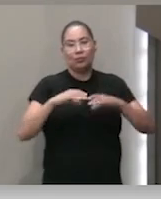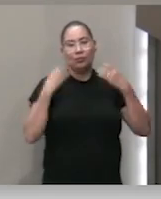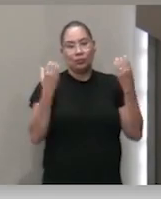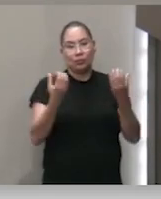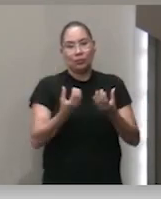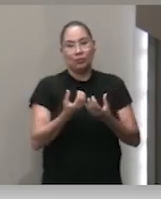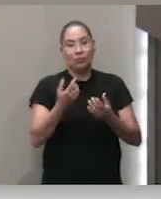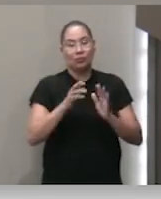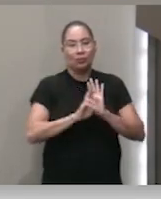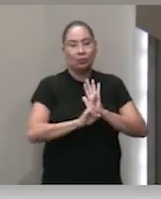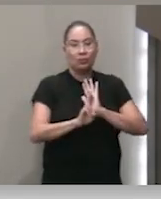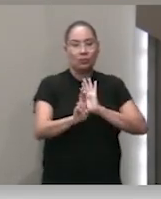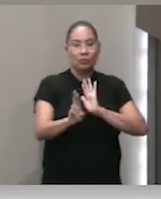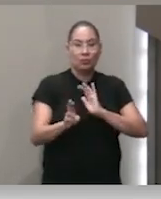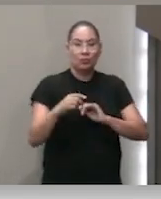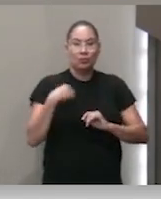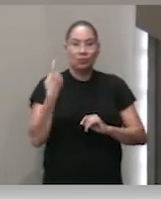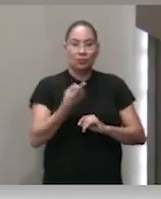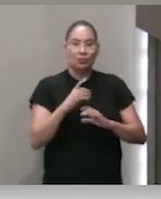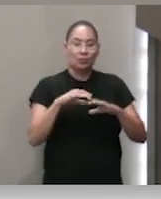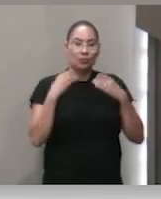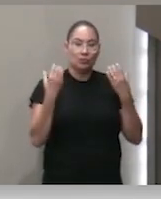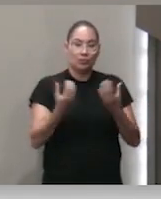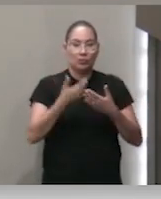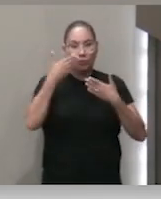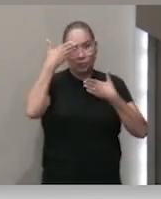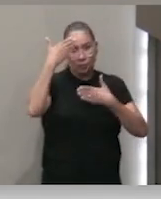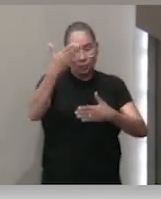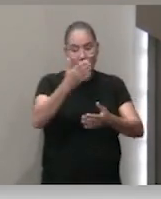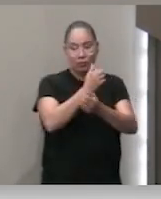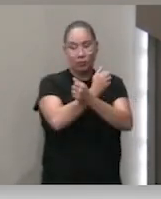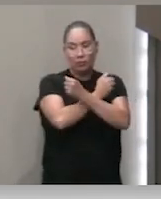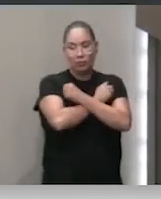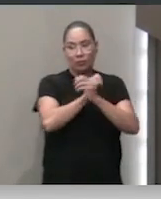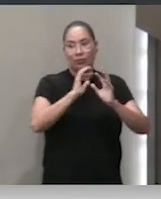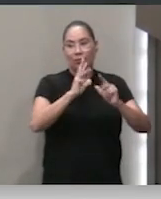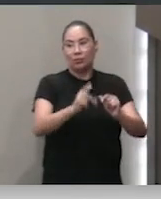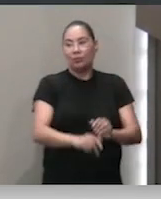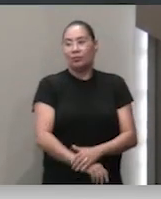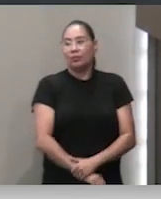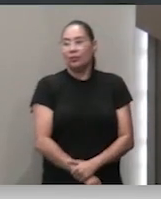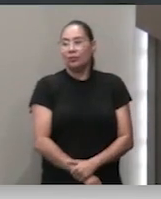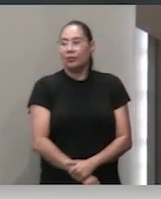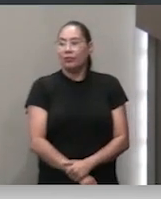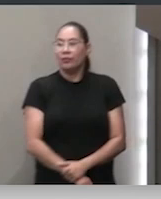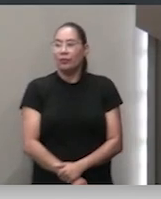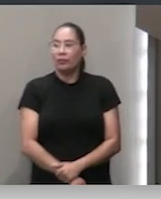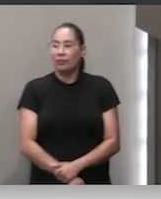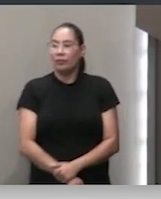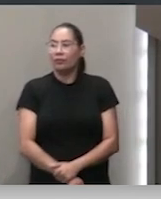da representação das nossas comunidades. Muito obrigado e meu abraço a todos vocês.